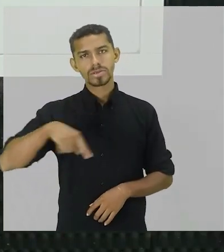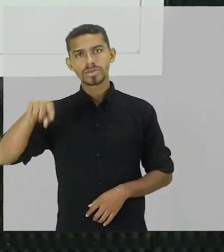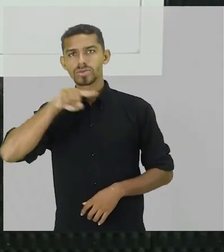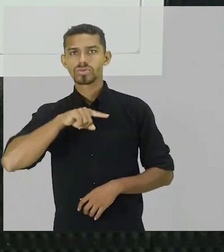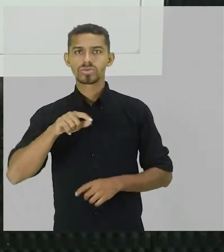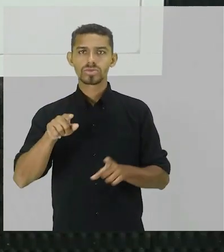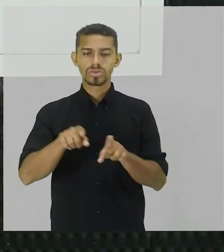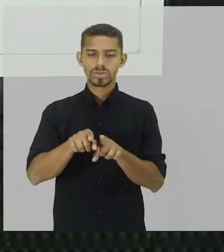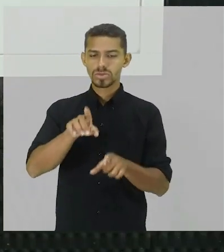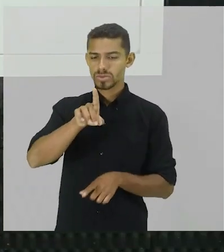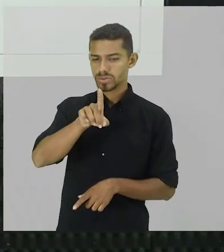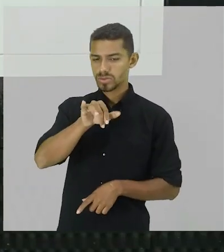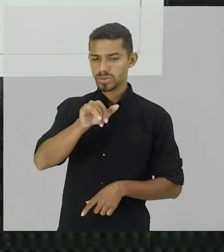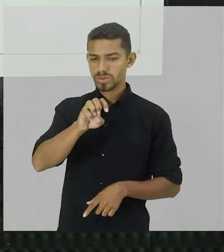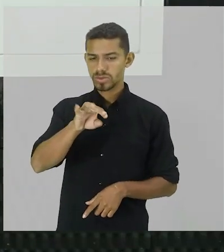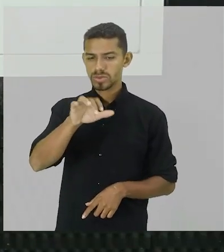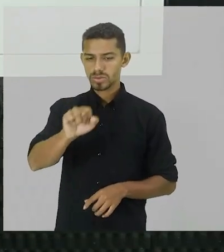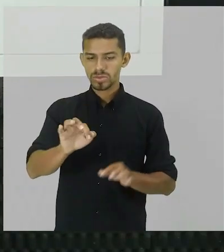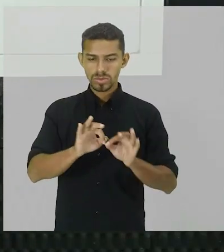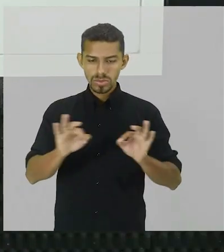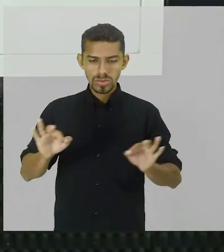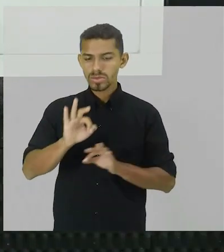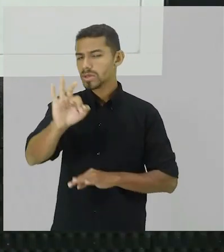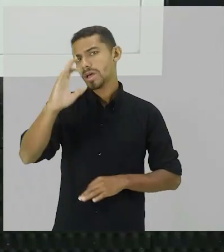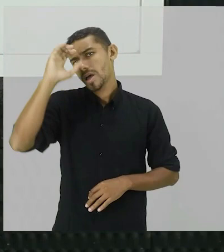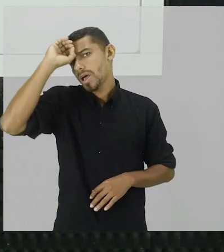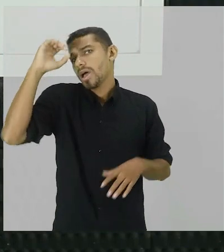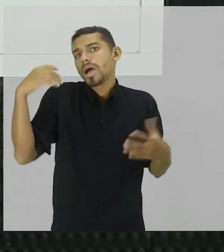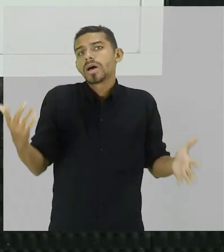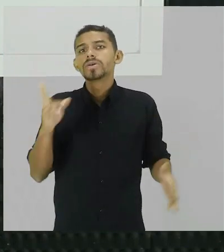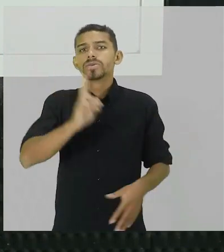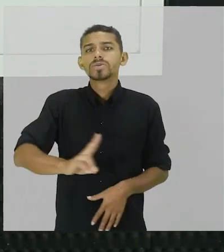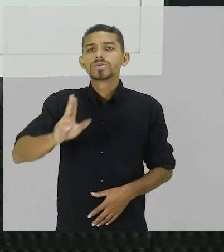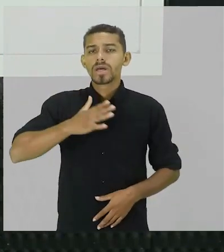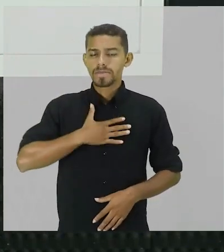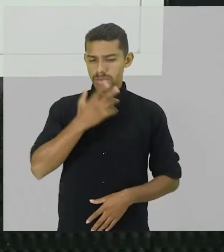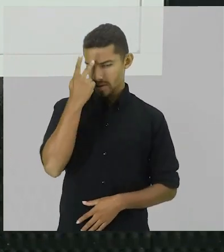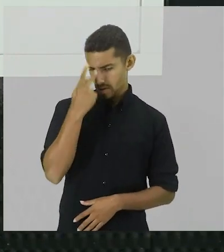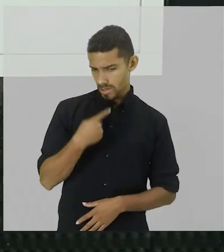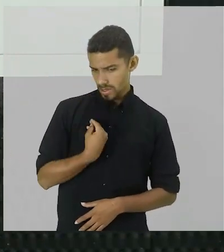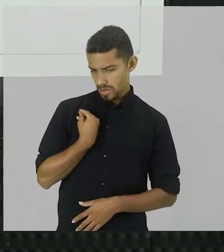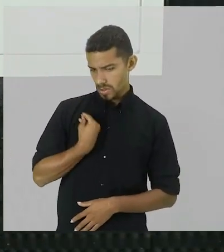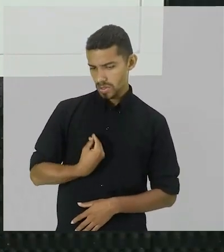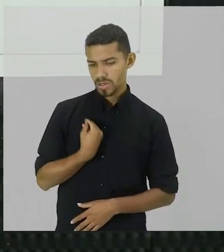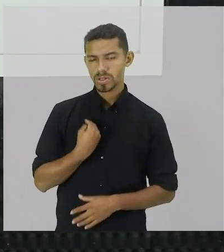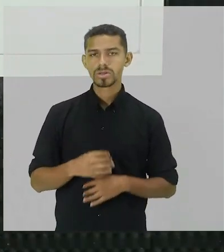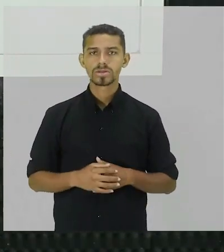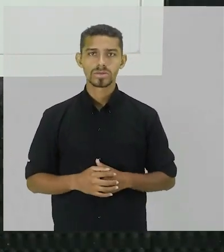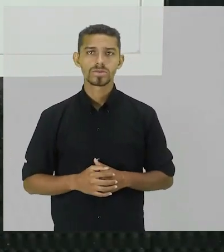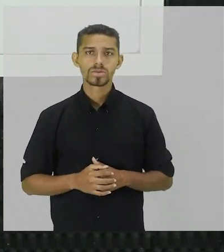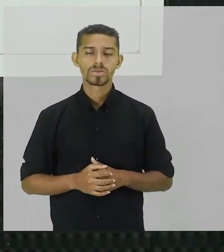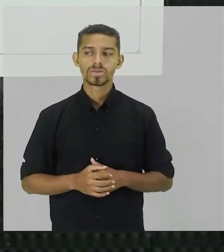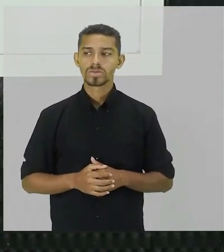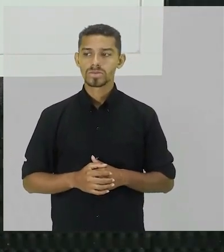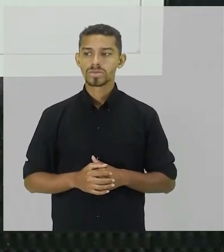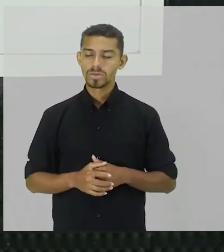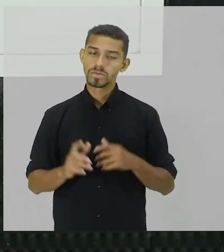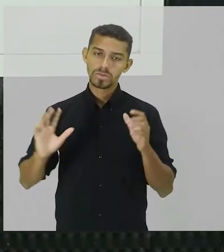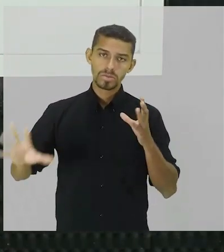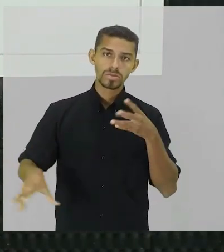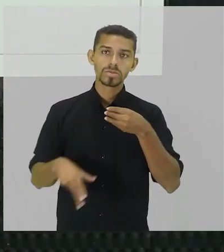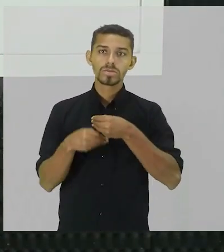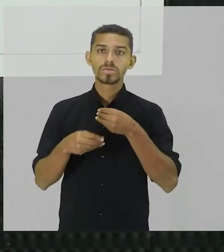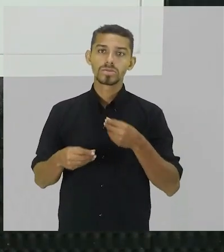esses dimensionamentos. Tá? Às vezes o aluno sabe, professor, mas o que eu vou usar isso na minha vida? Olha como isso nos